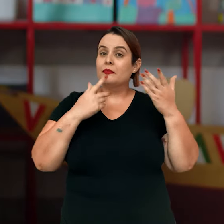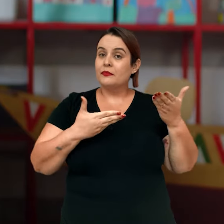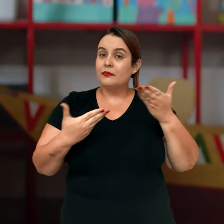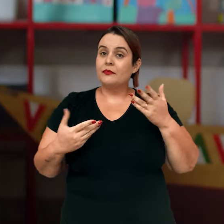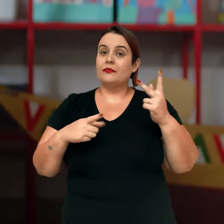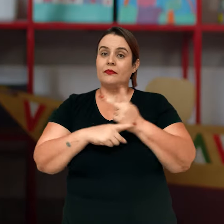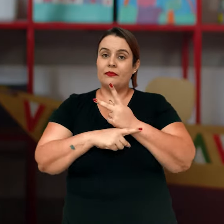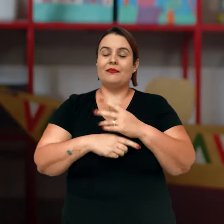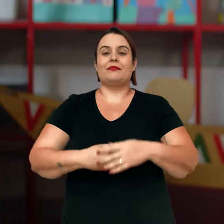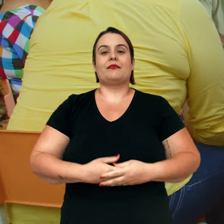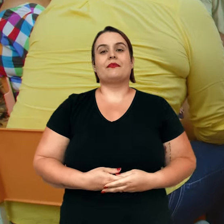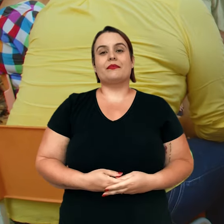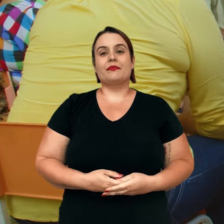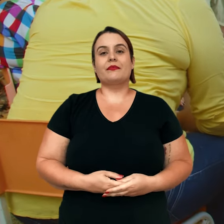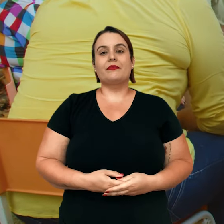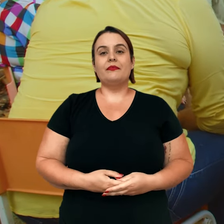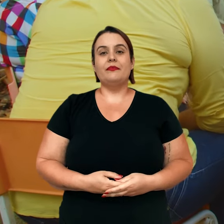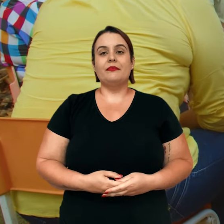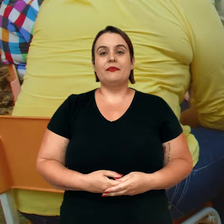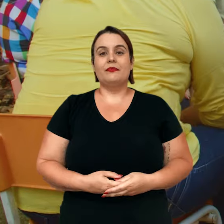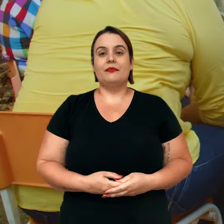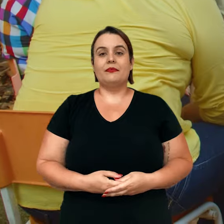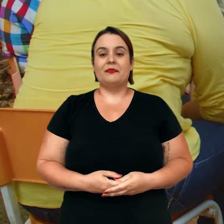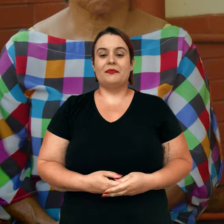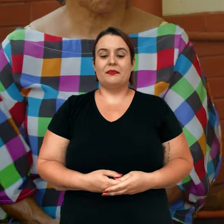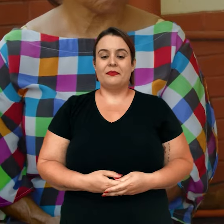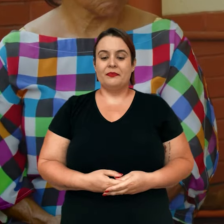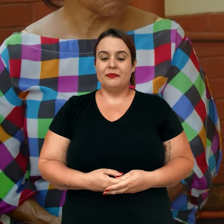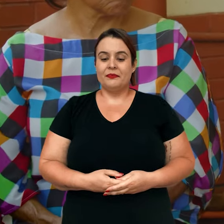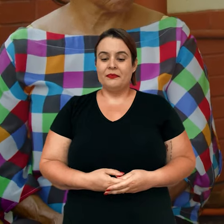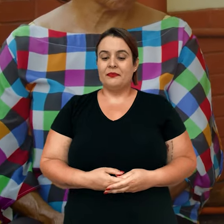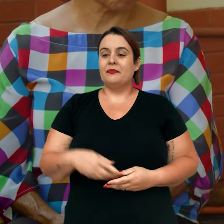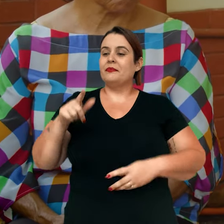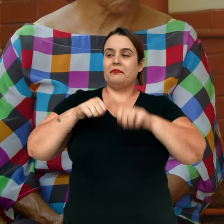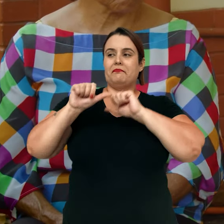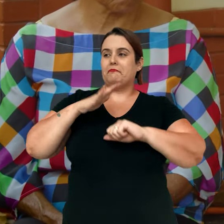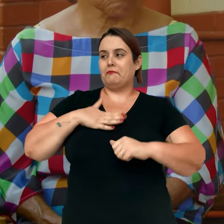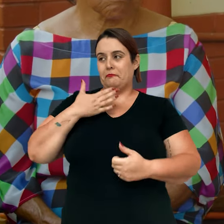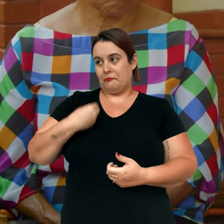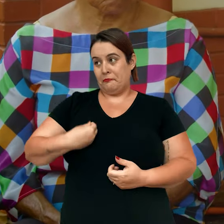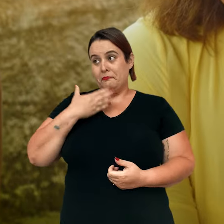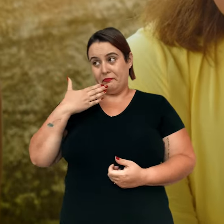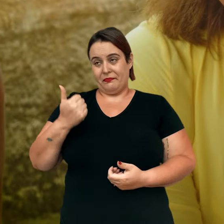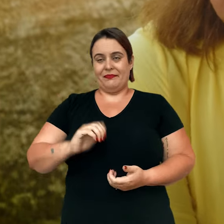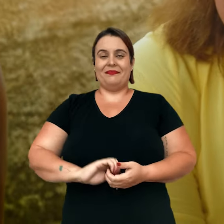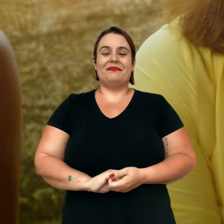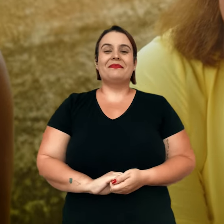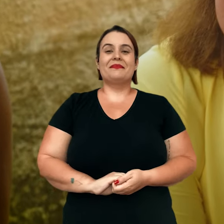e trazendo para acontecer. Alunos e artistas conversam ao pé da árvore. O EJA, ele mudou a minha vida para melhor.